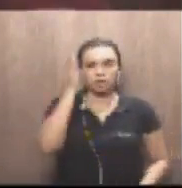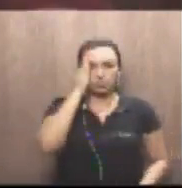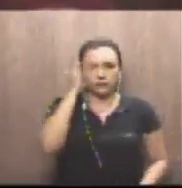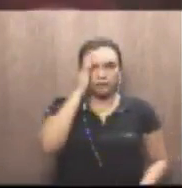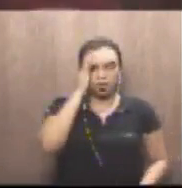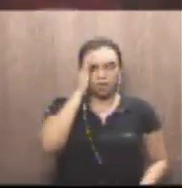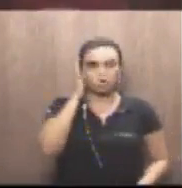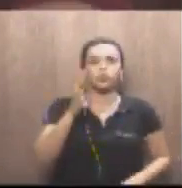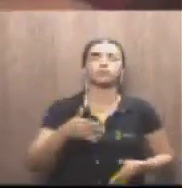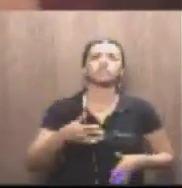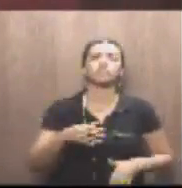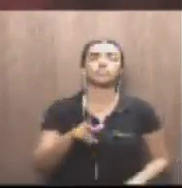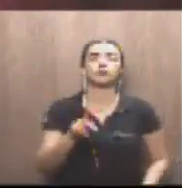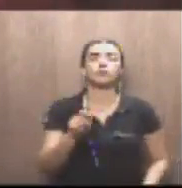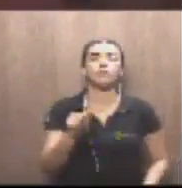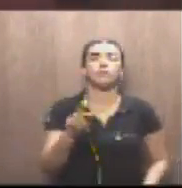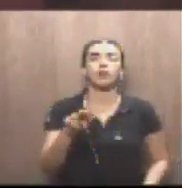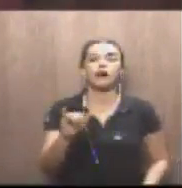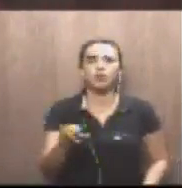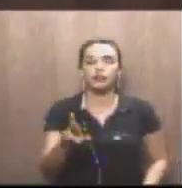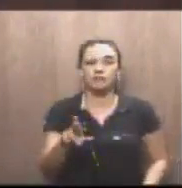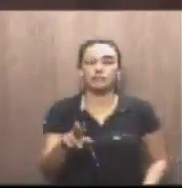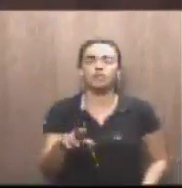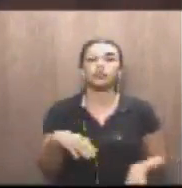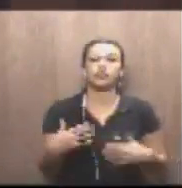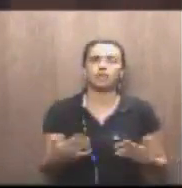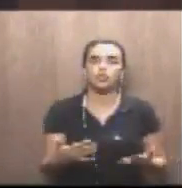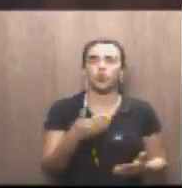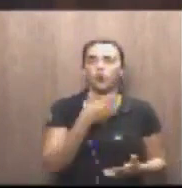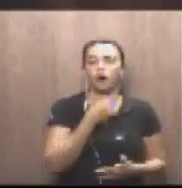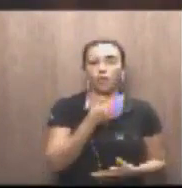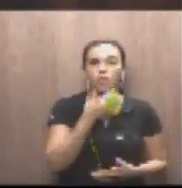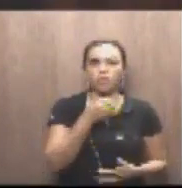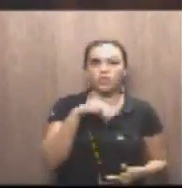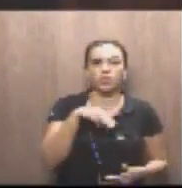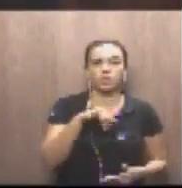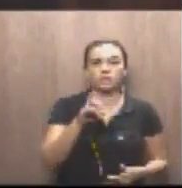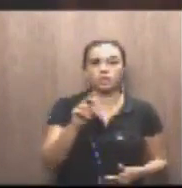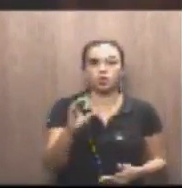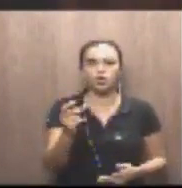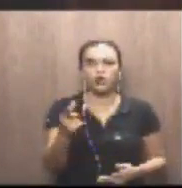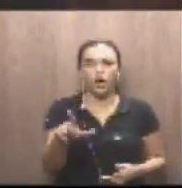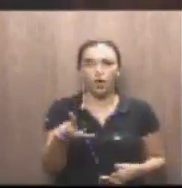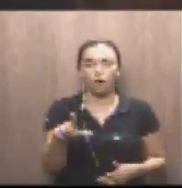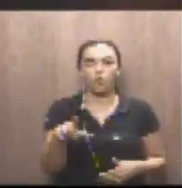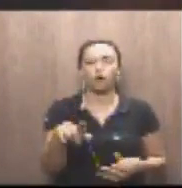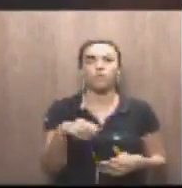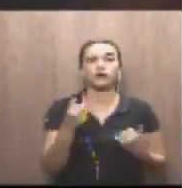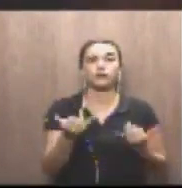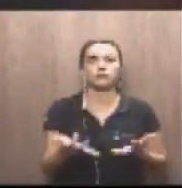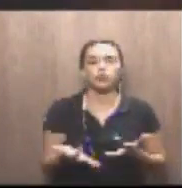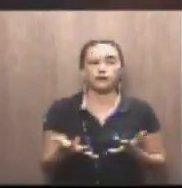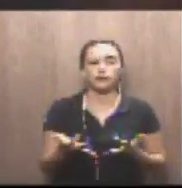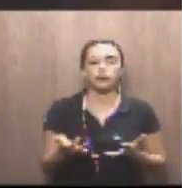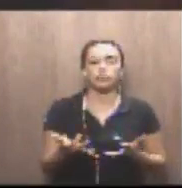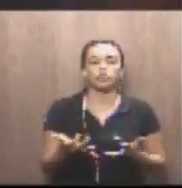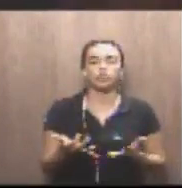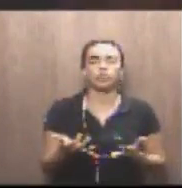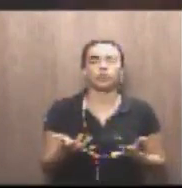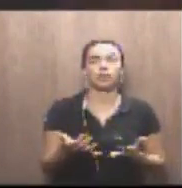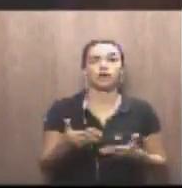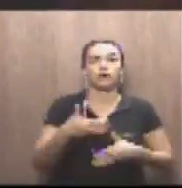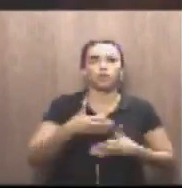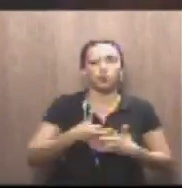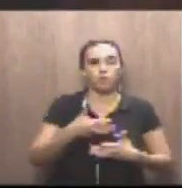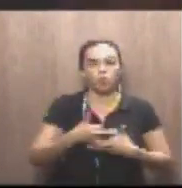parir, né? Então, Michel Oden, ele traz essa realidade para nós e ele diz assim, ó: como o